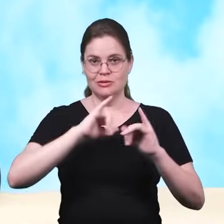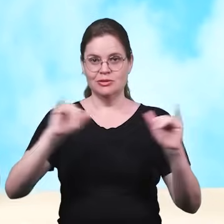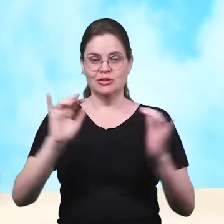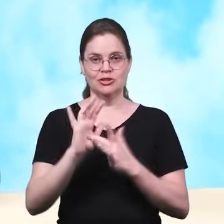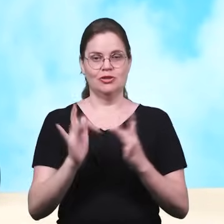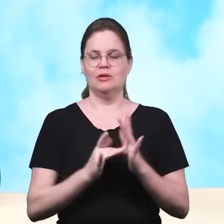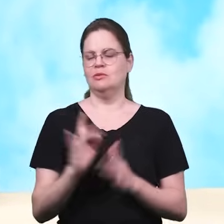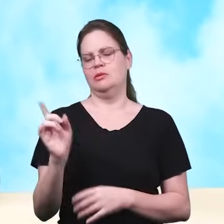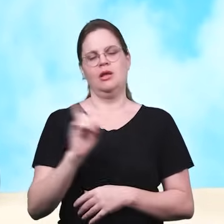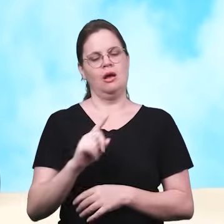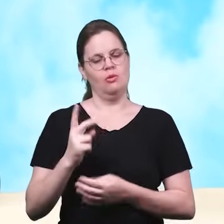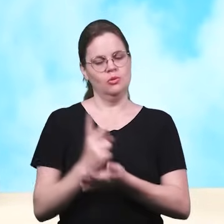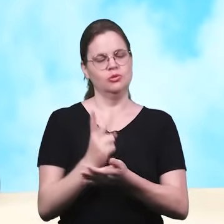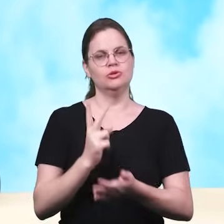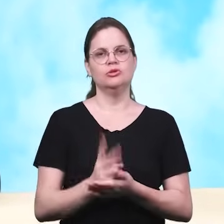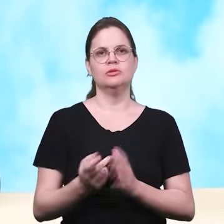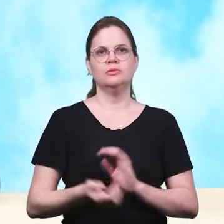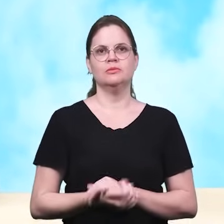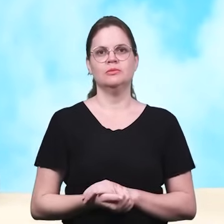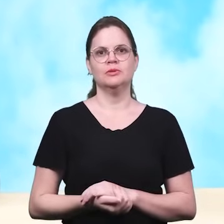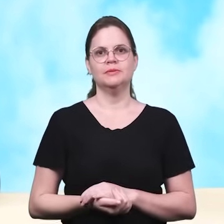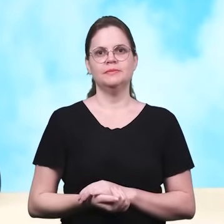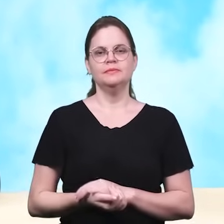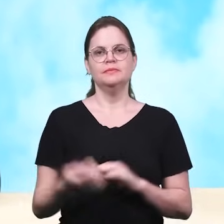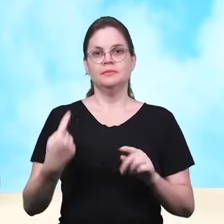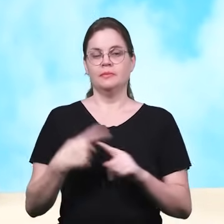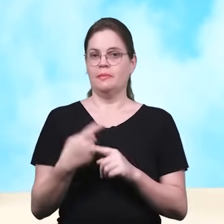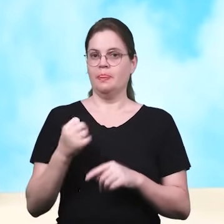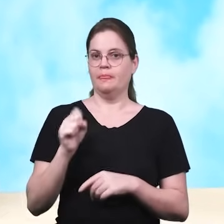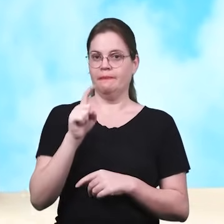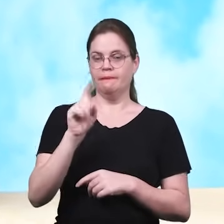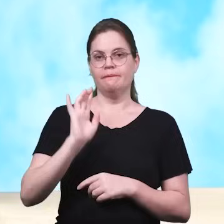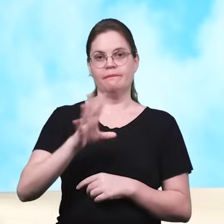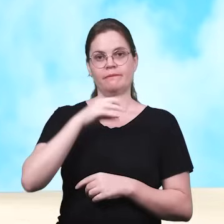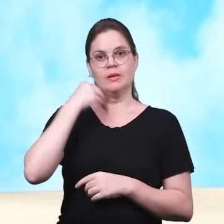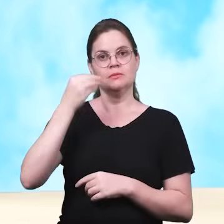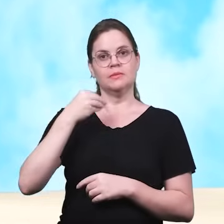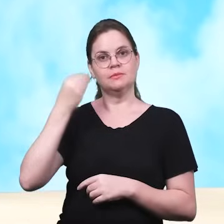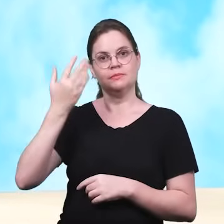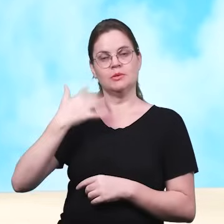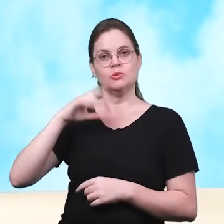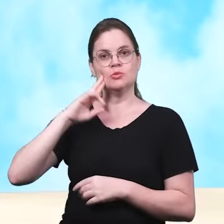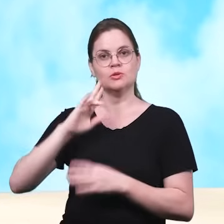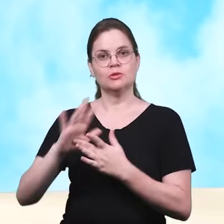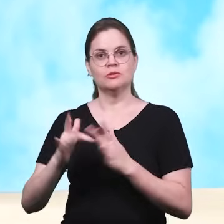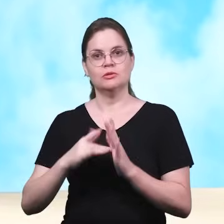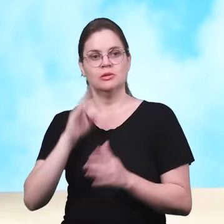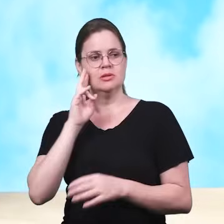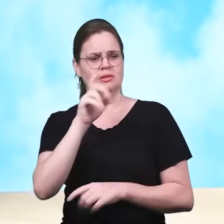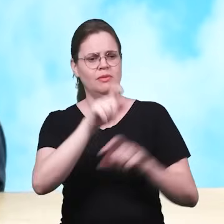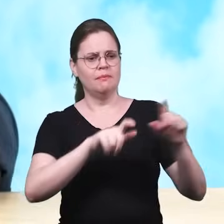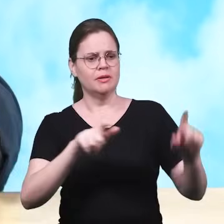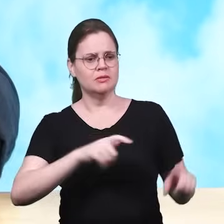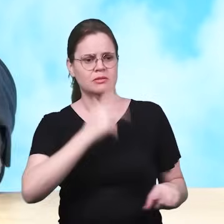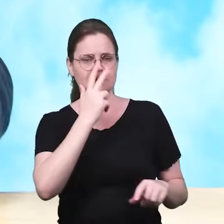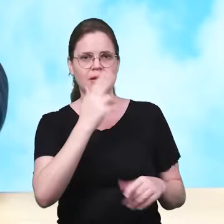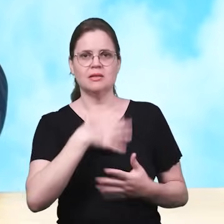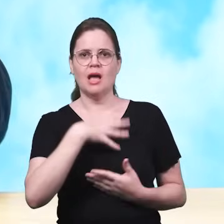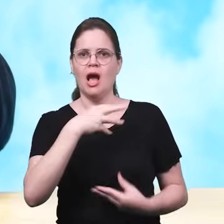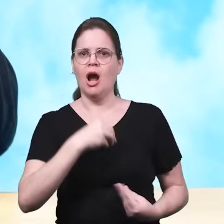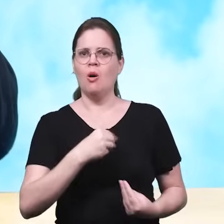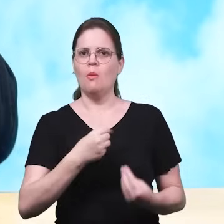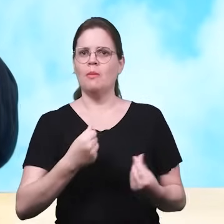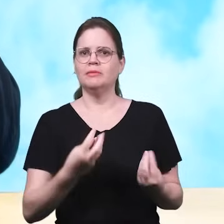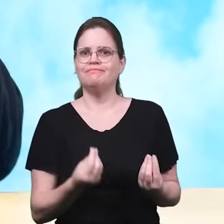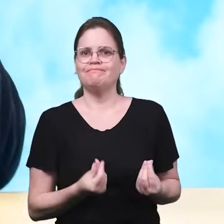alimentou do maná, olha para um faminto. Olha para o povo de hoje que tem fome e sede. Irmãos,